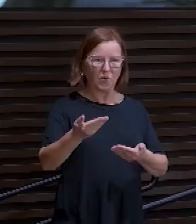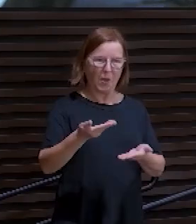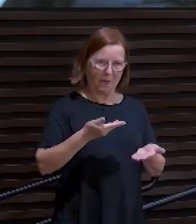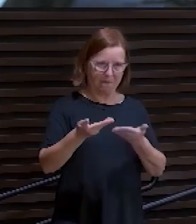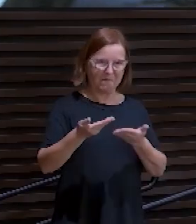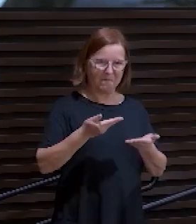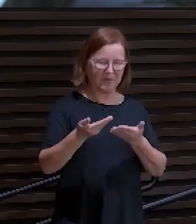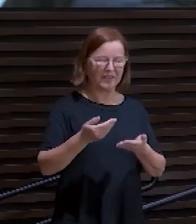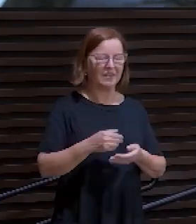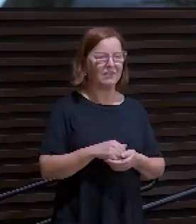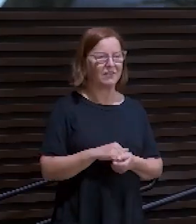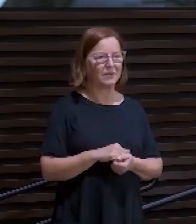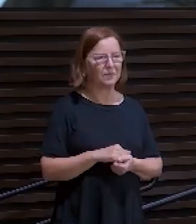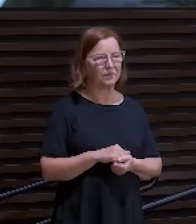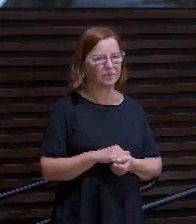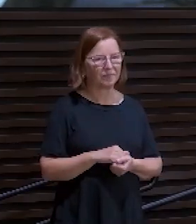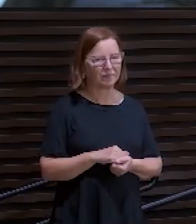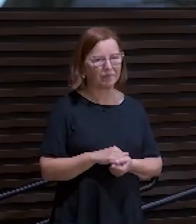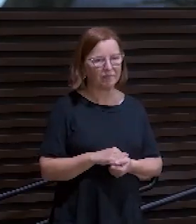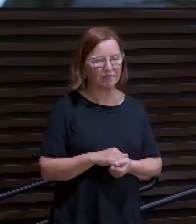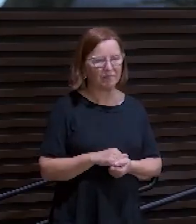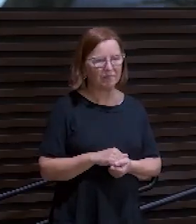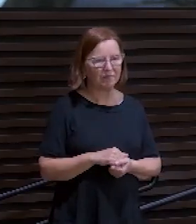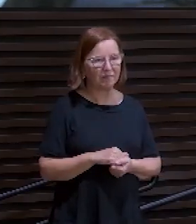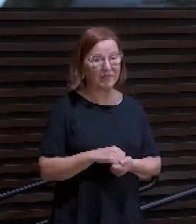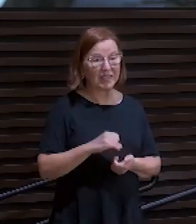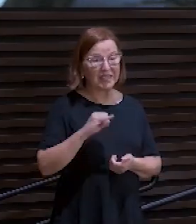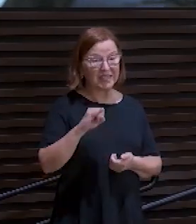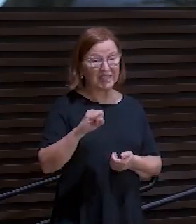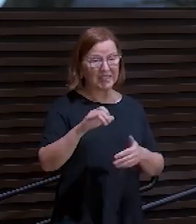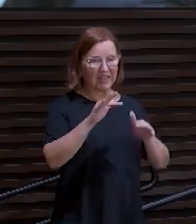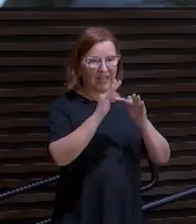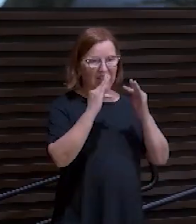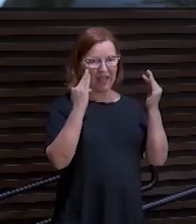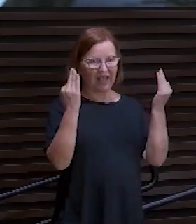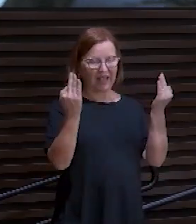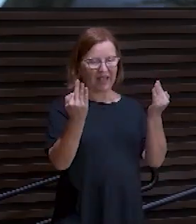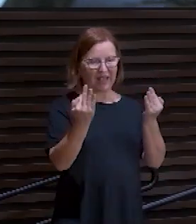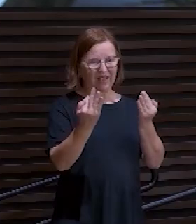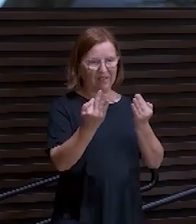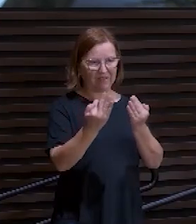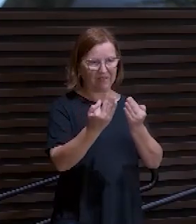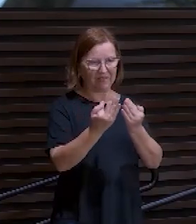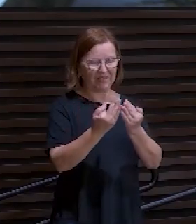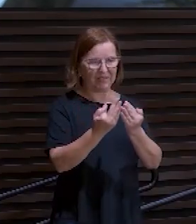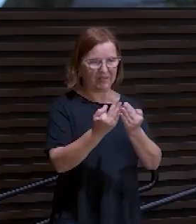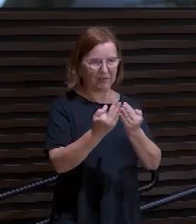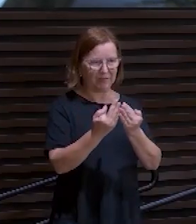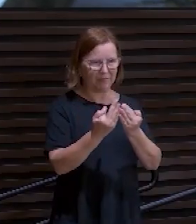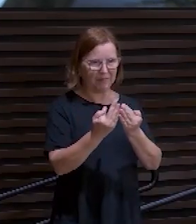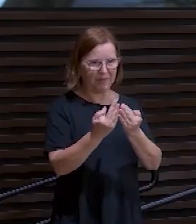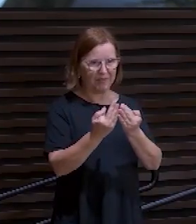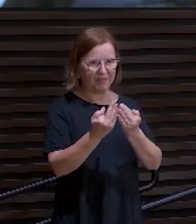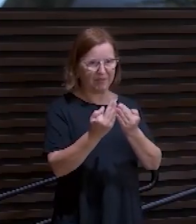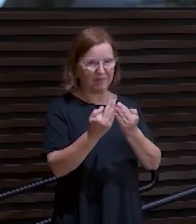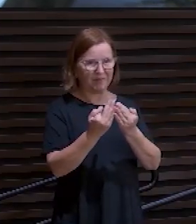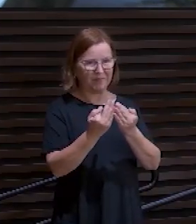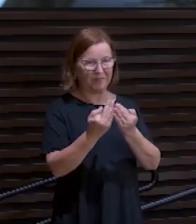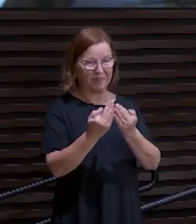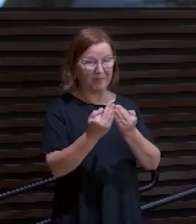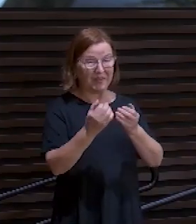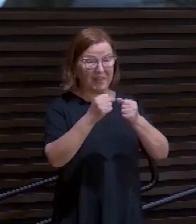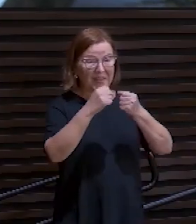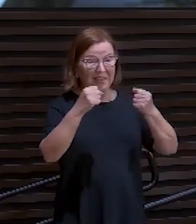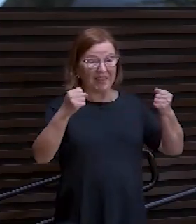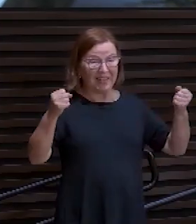E se a família, como vimos ontem, é um grande sermão do Evangelho, é a grande pregação da